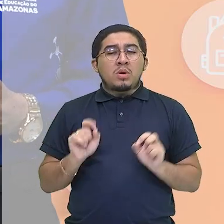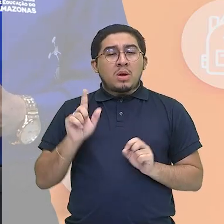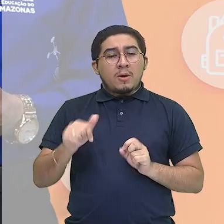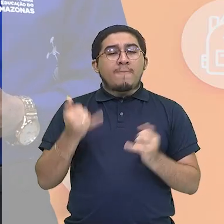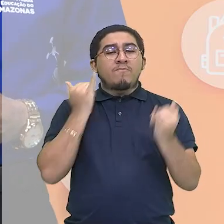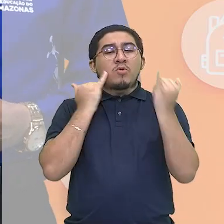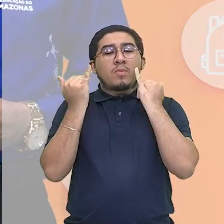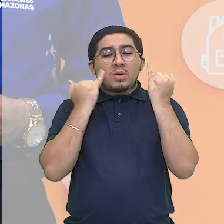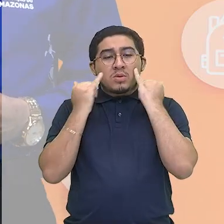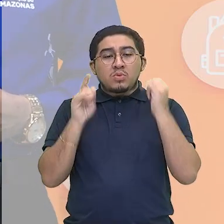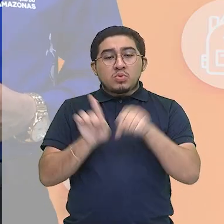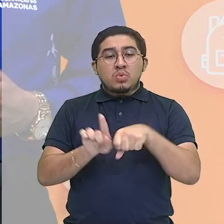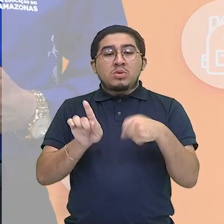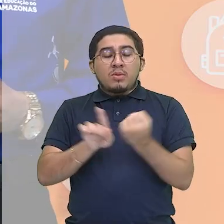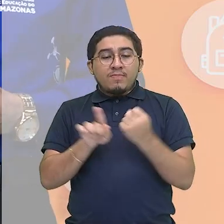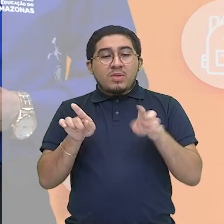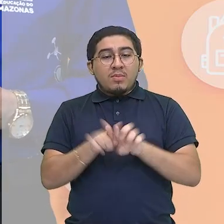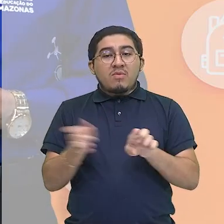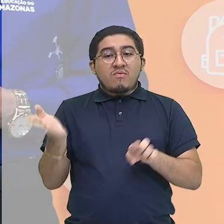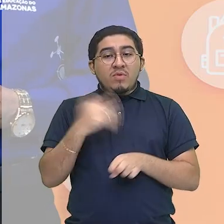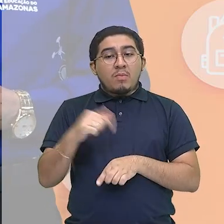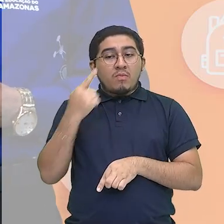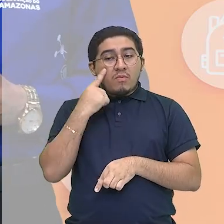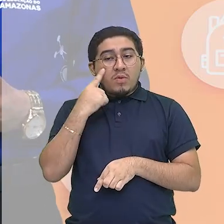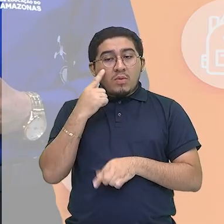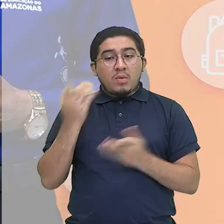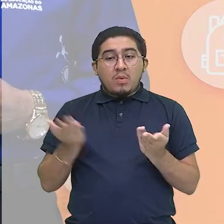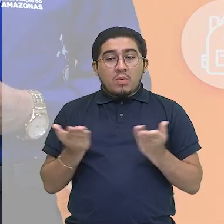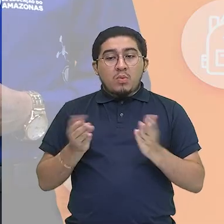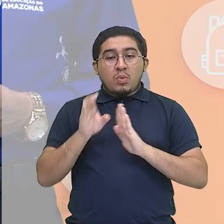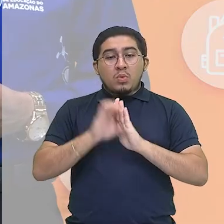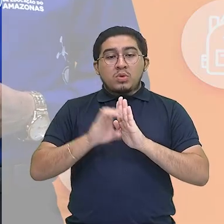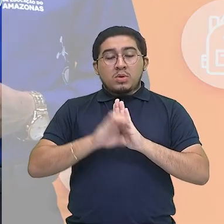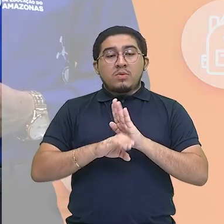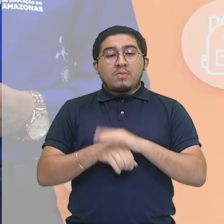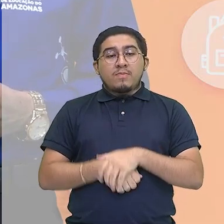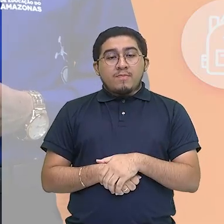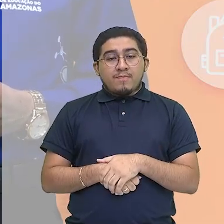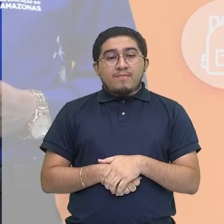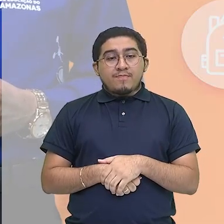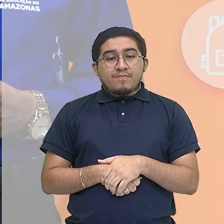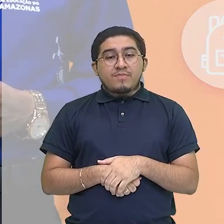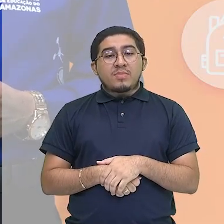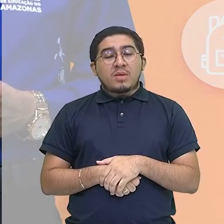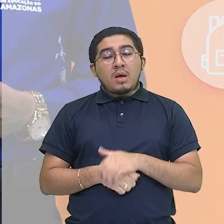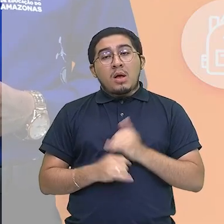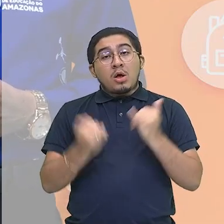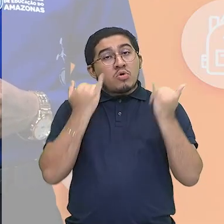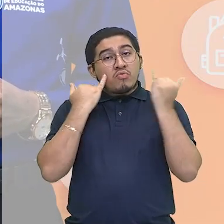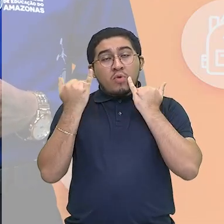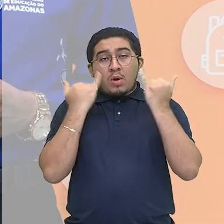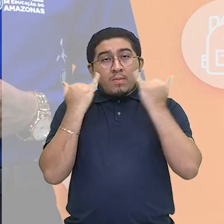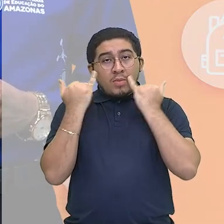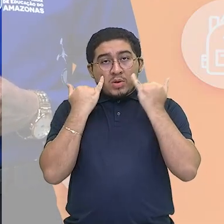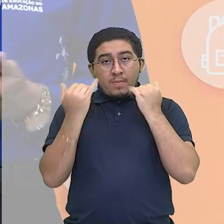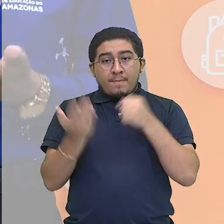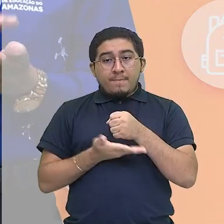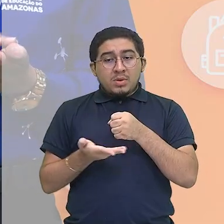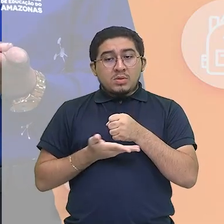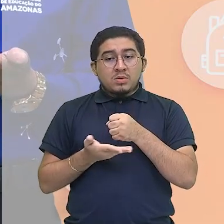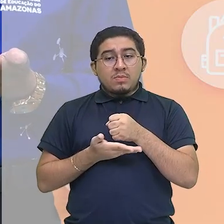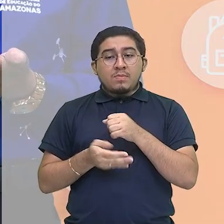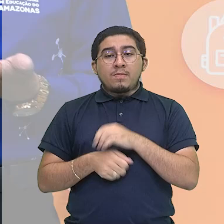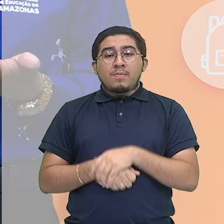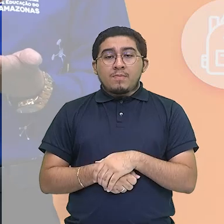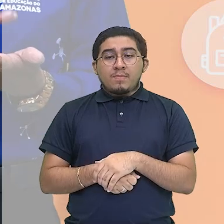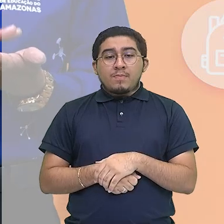dados sociais? Vamos defini-los agora. São informações brutas. Anotem,